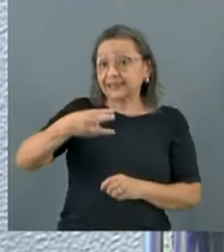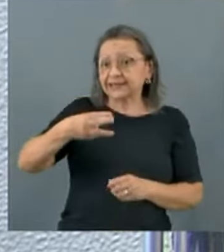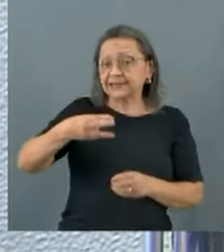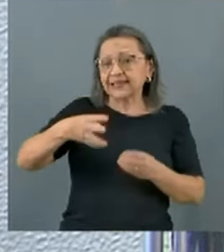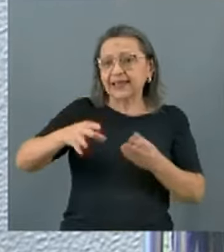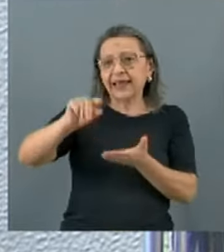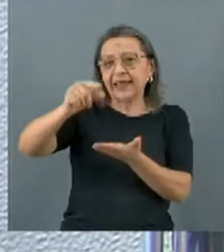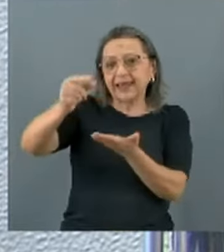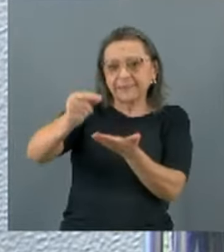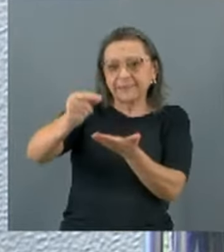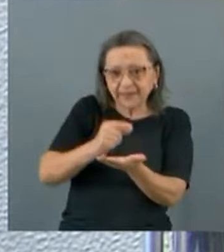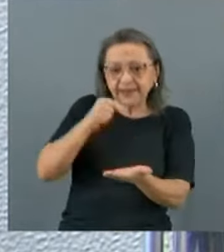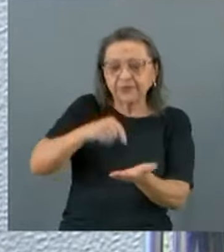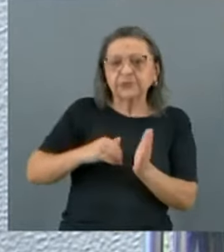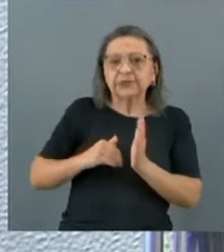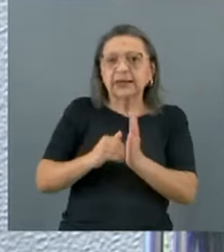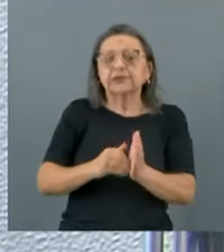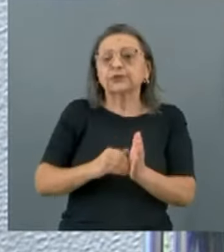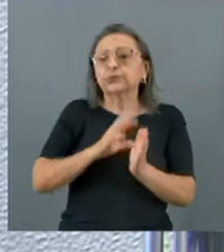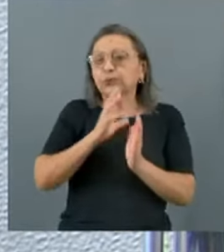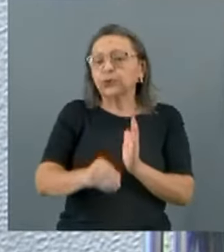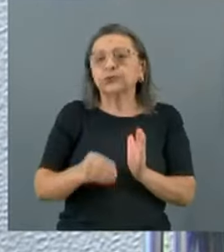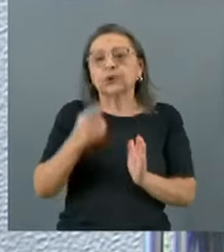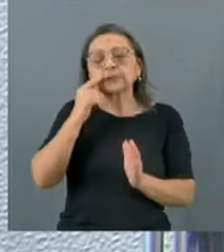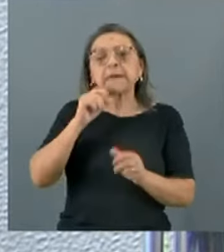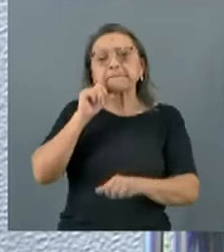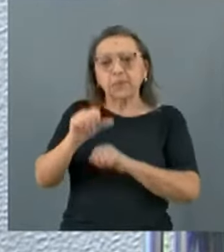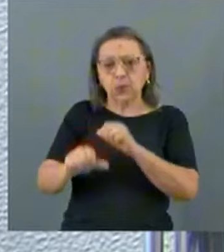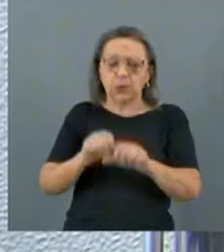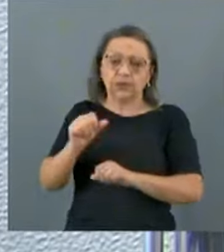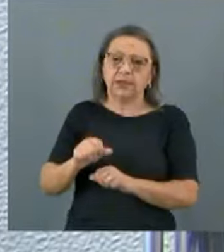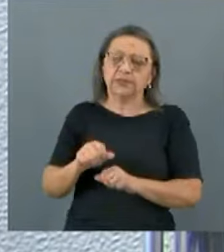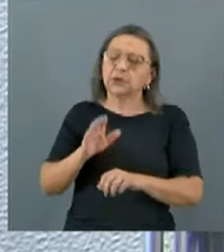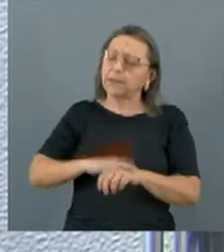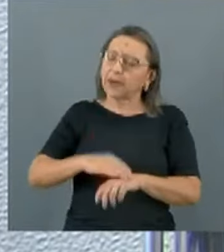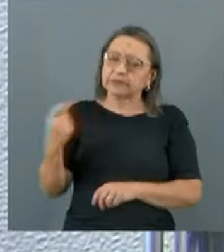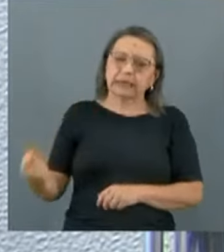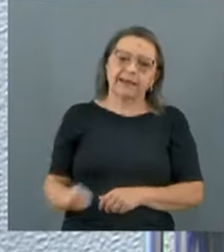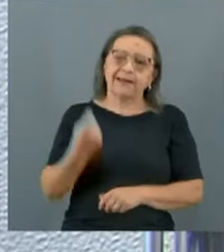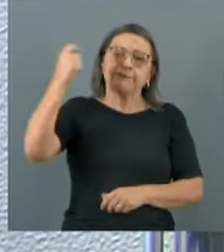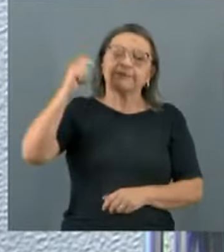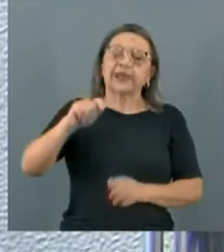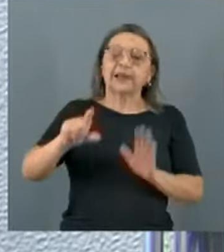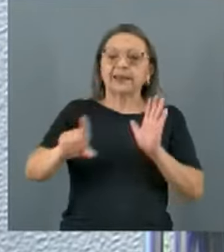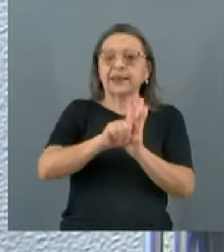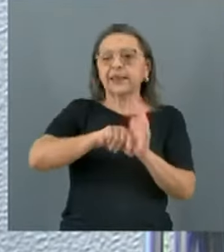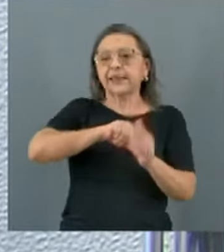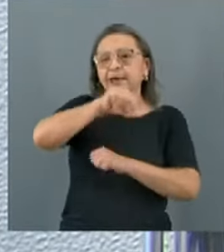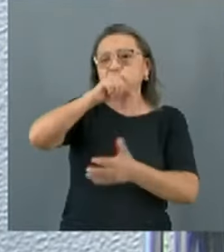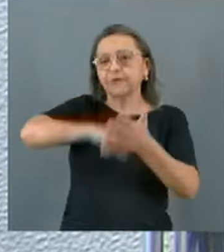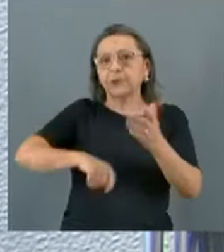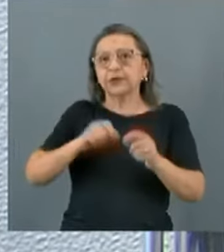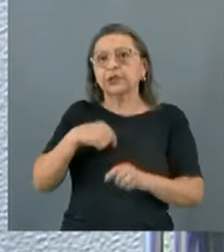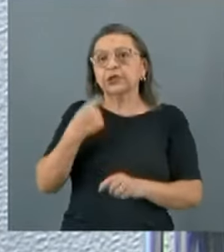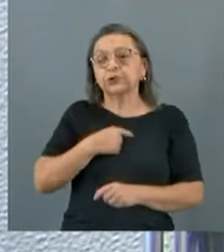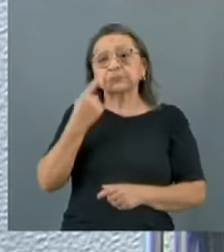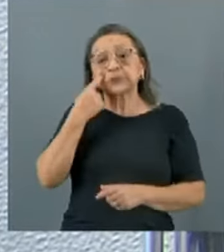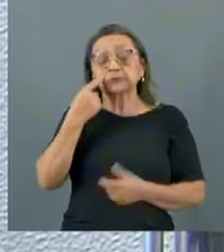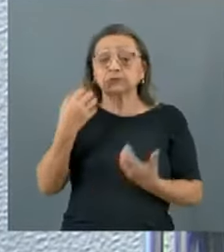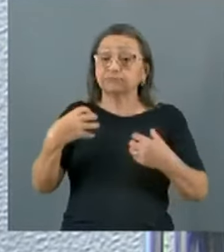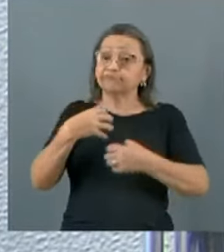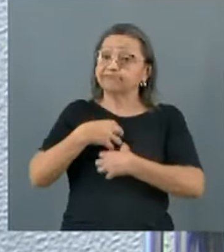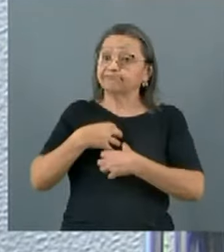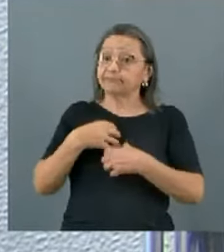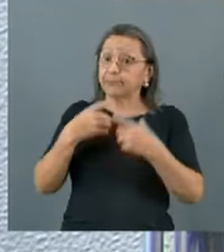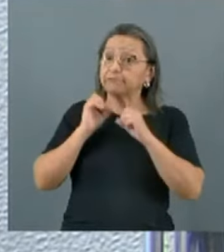Senado Federal, e essas emendas mudam isso. Isso é o mais grave da reforma tributária e que nós chamamos de violência